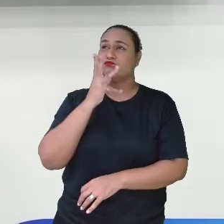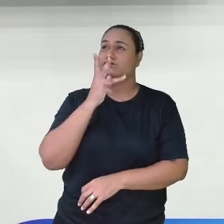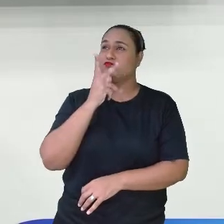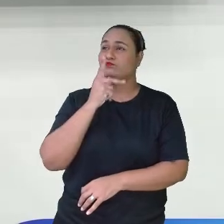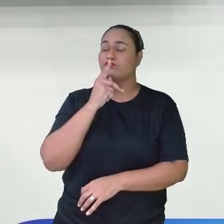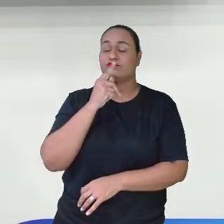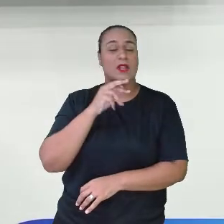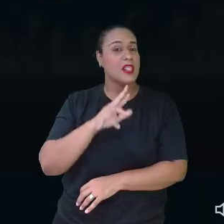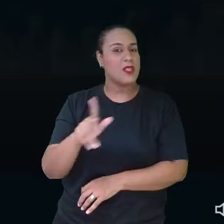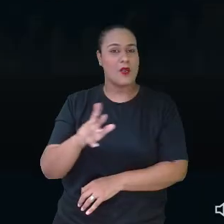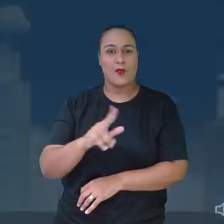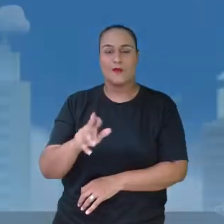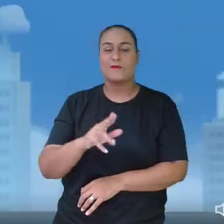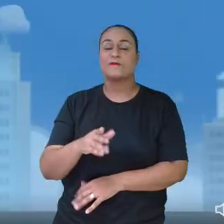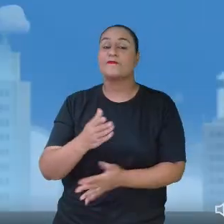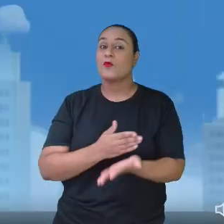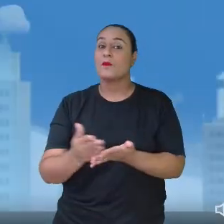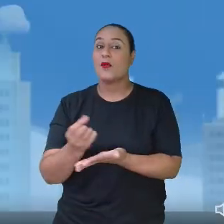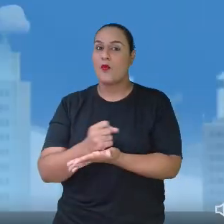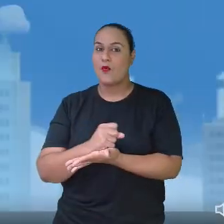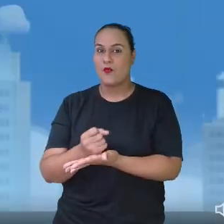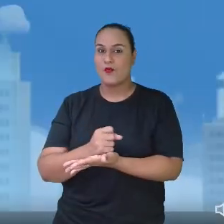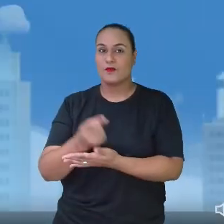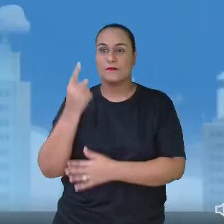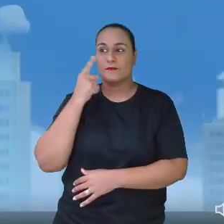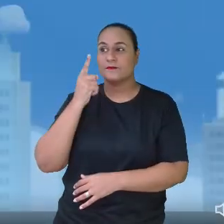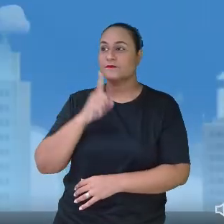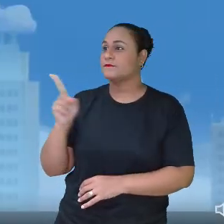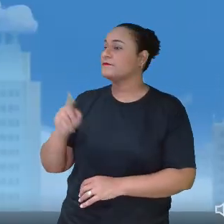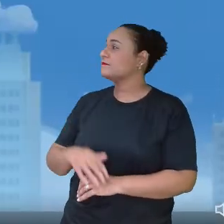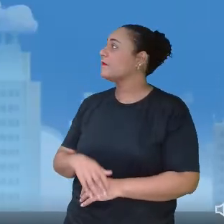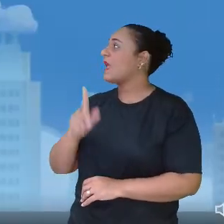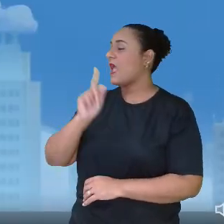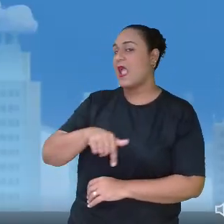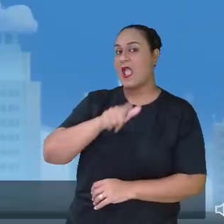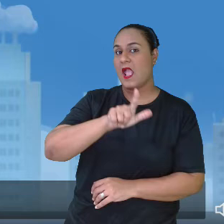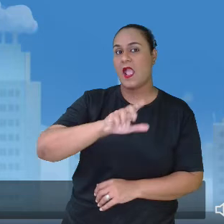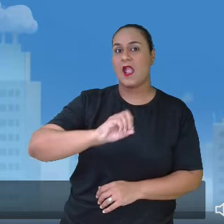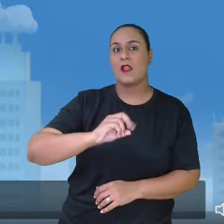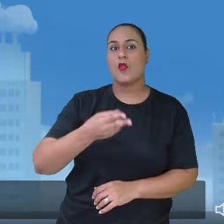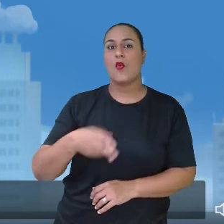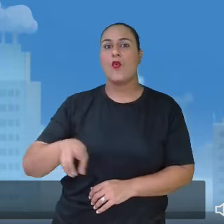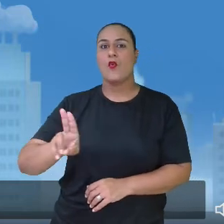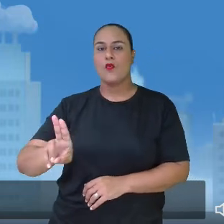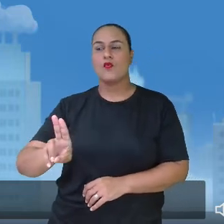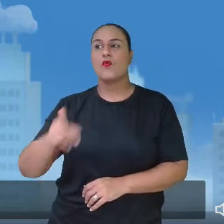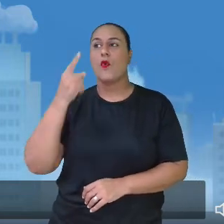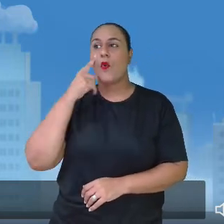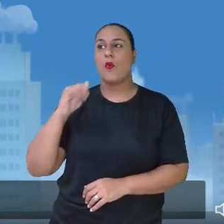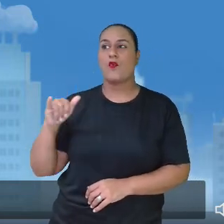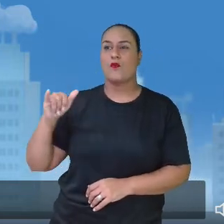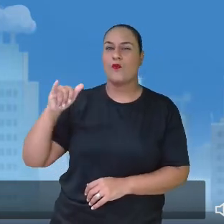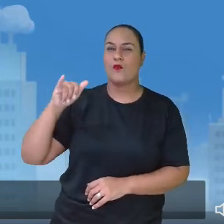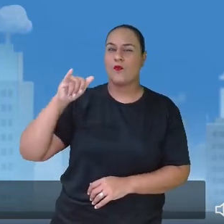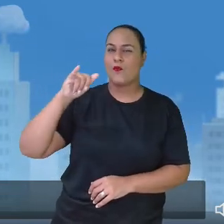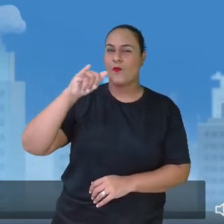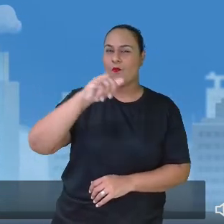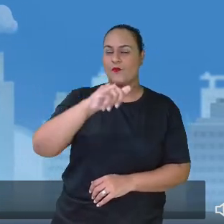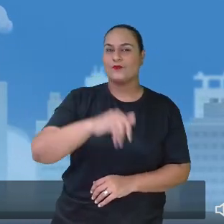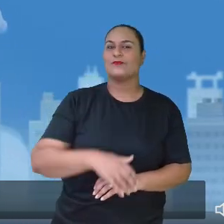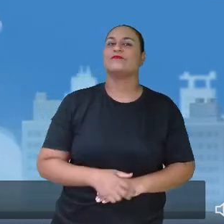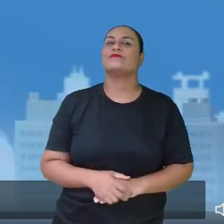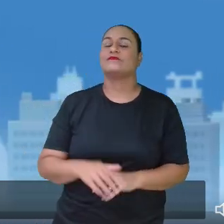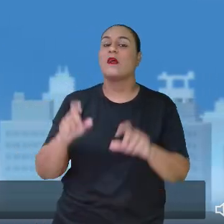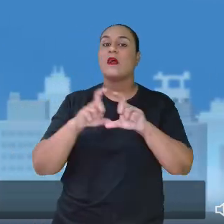Vamos iniciar. Começando o jogo, é com L ou com U? Olha só o nosso aviãozinho aí na tela e